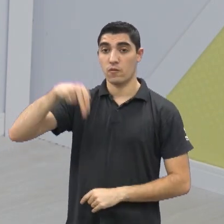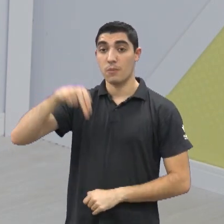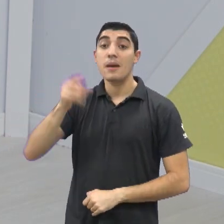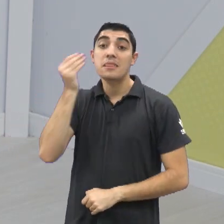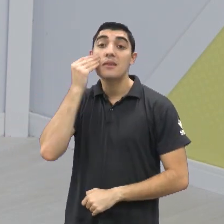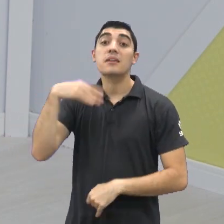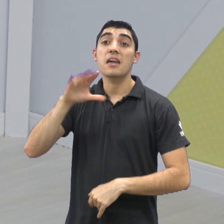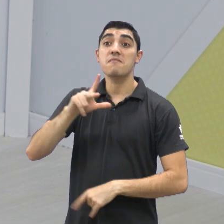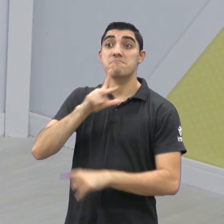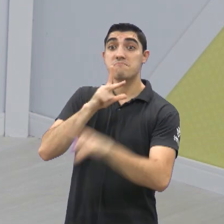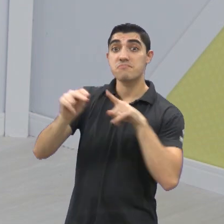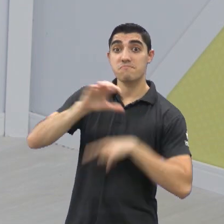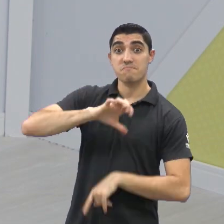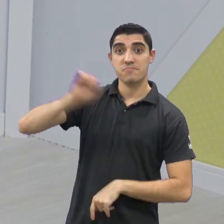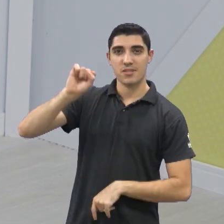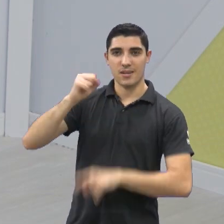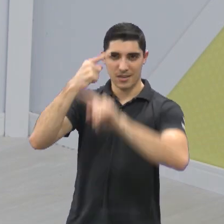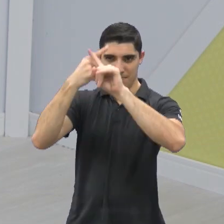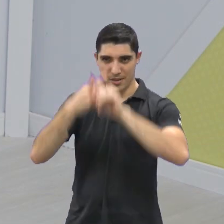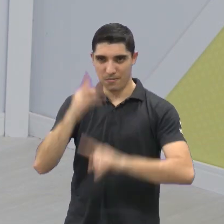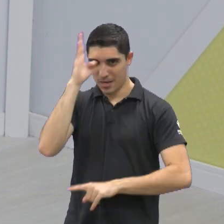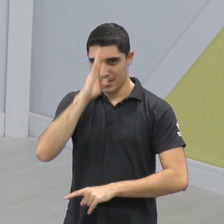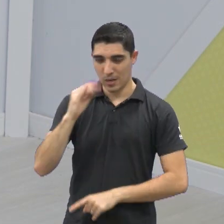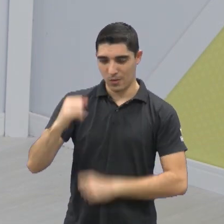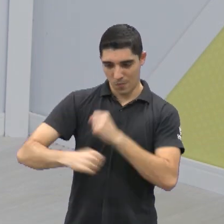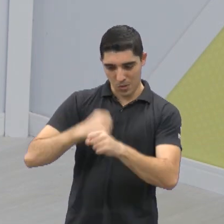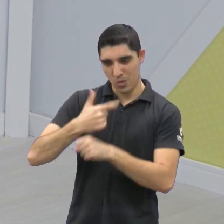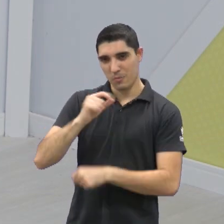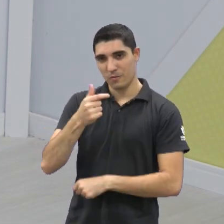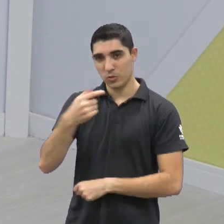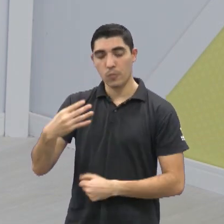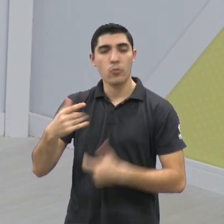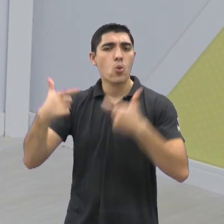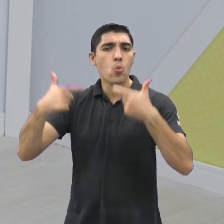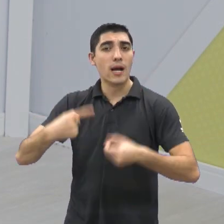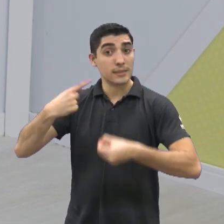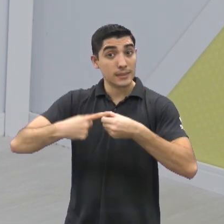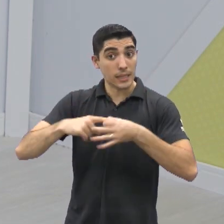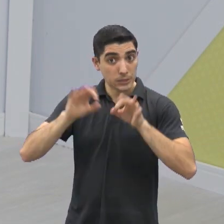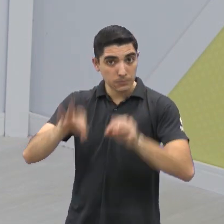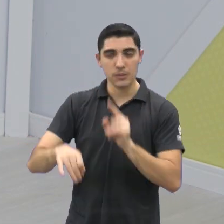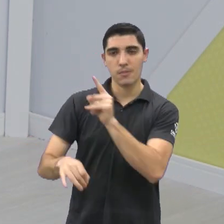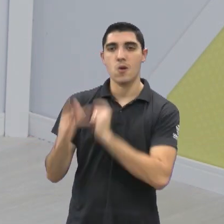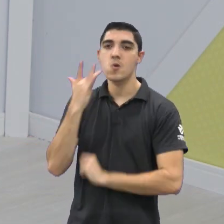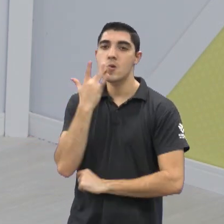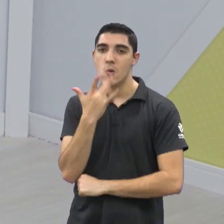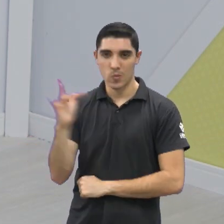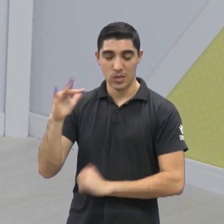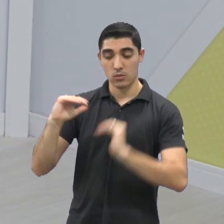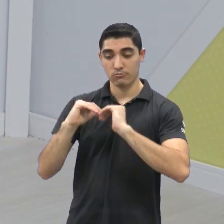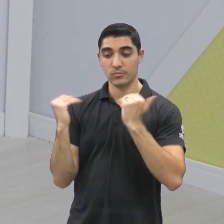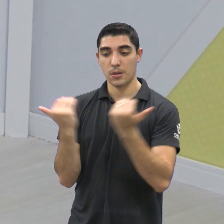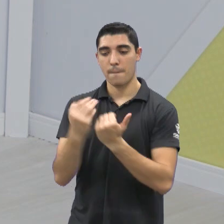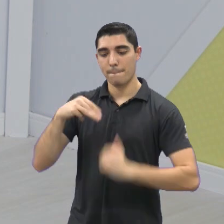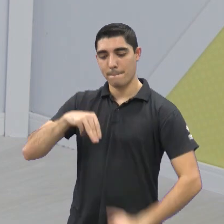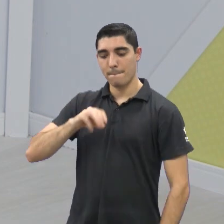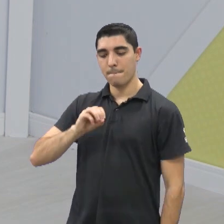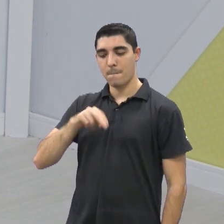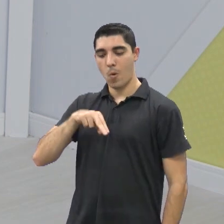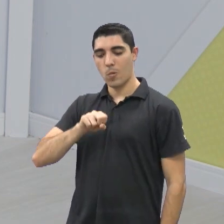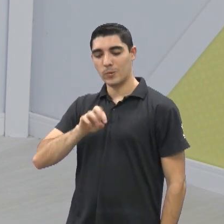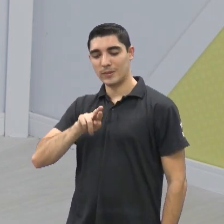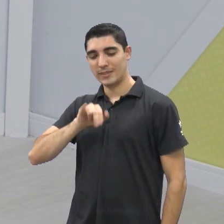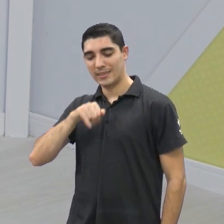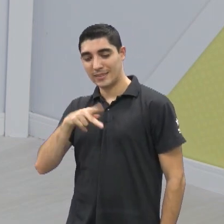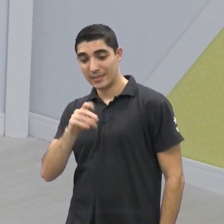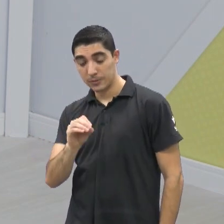campeãs 2024. A primeira fase foi toda ela disputada na cidade de Ourinhos, com os jogos no ginásio Monstrinho. No sábado, pela penúltima rodada, o